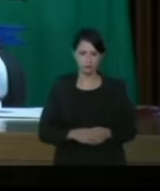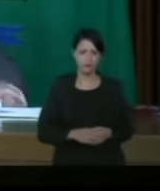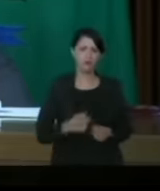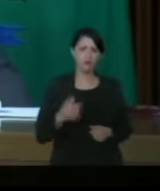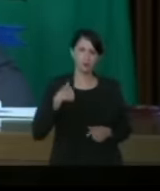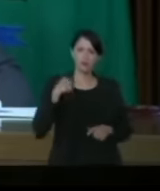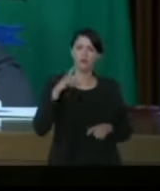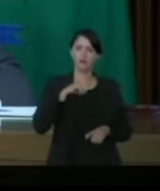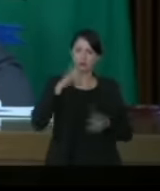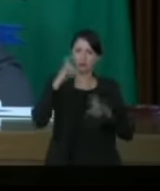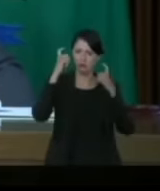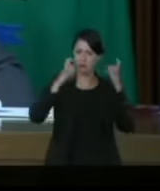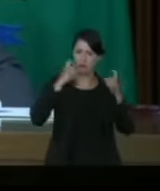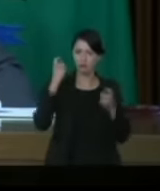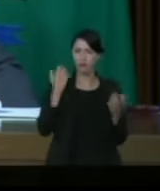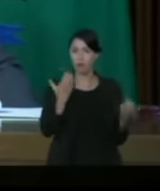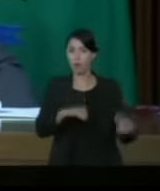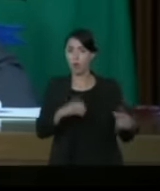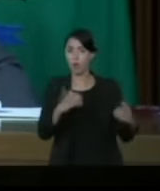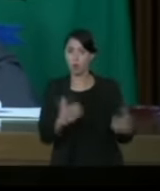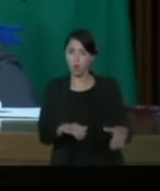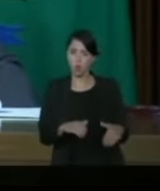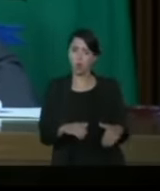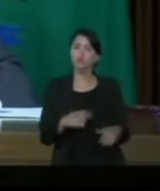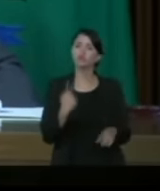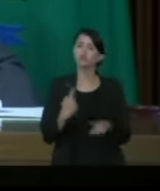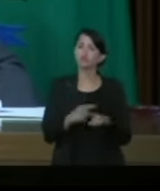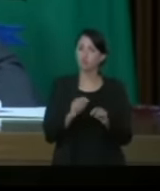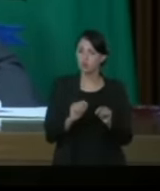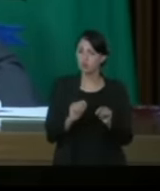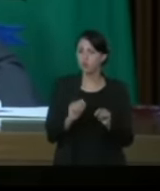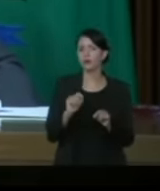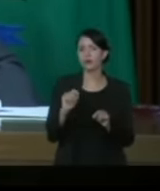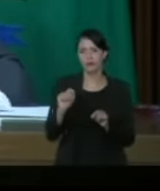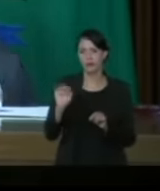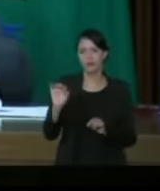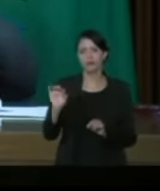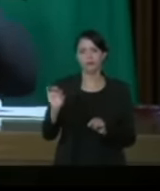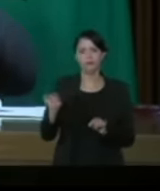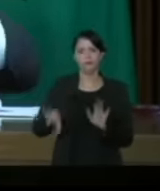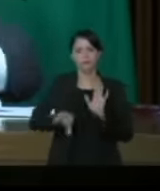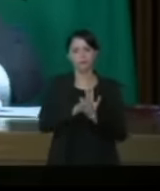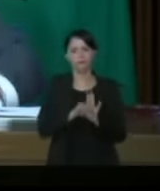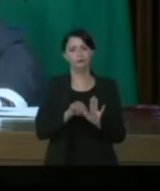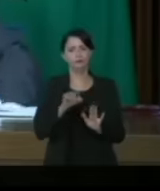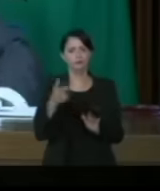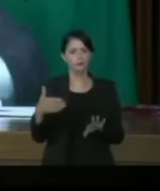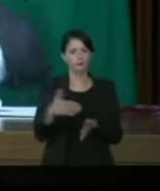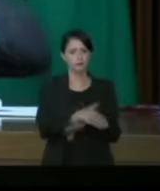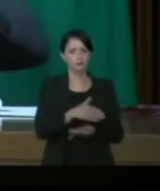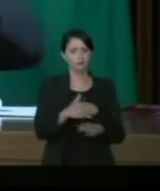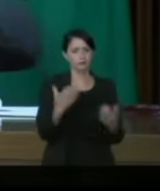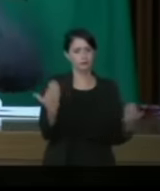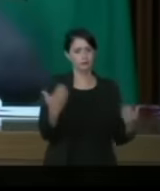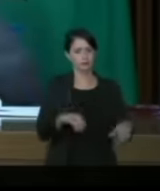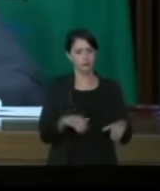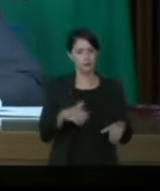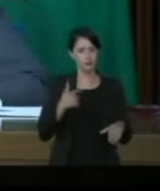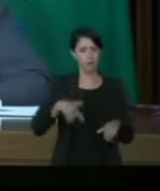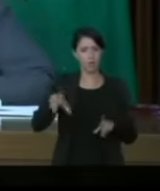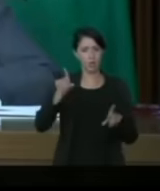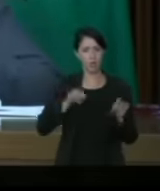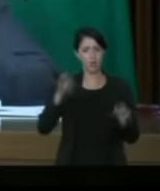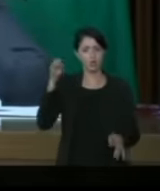preocupação com os concursos públicos porque logo logo os cri organizado vai estar participando de concurso vai estar indicando o